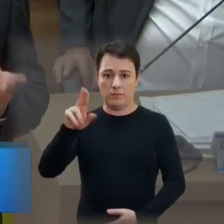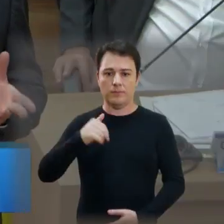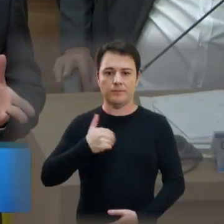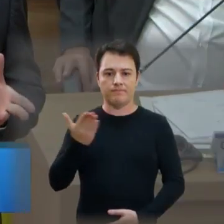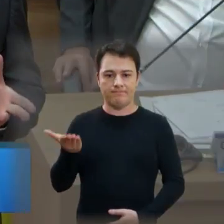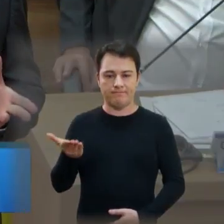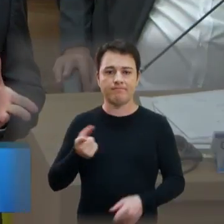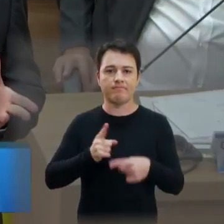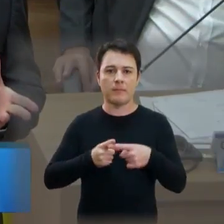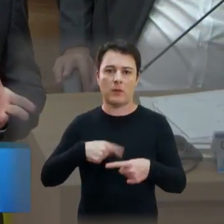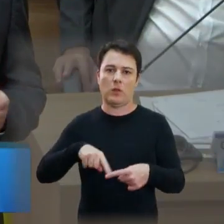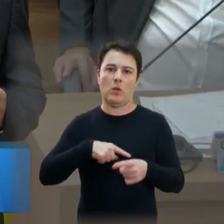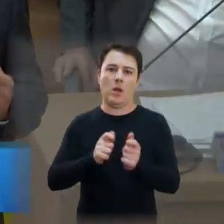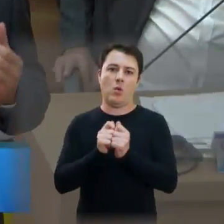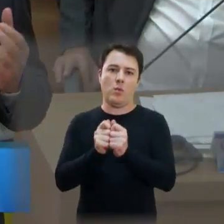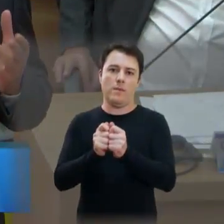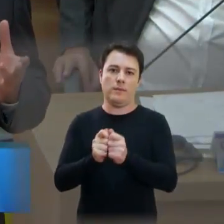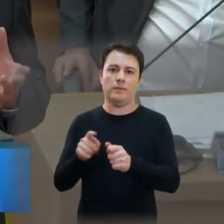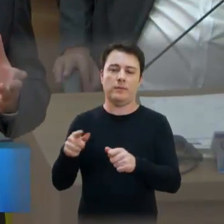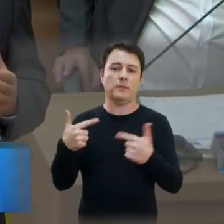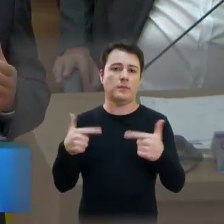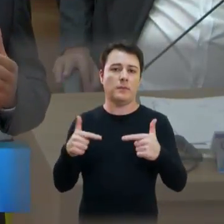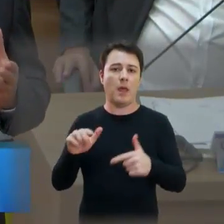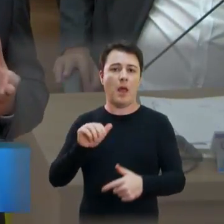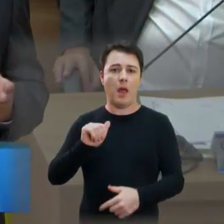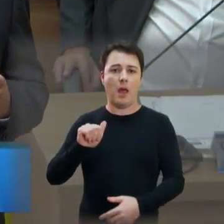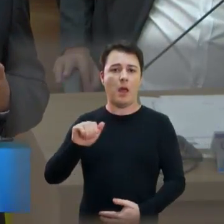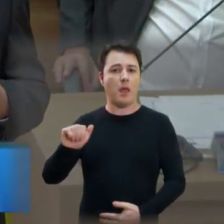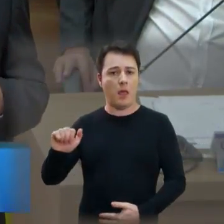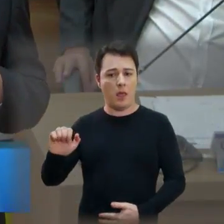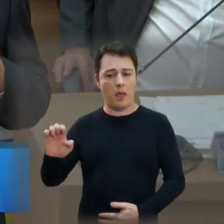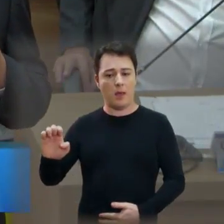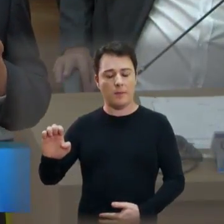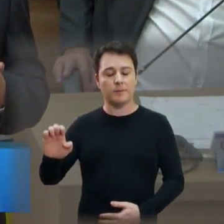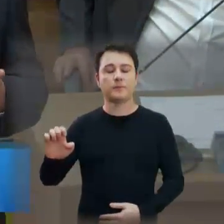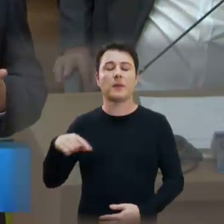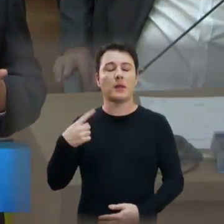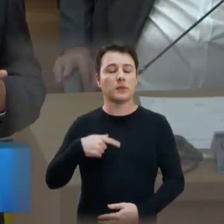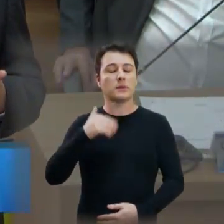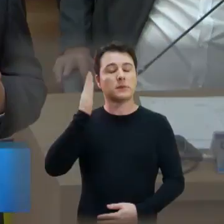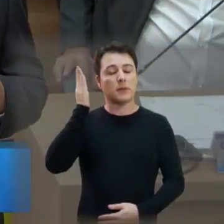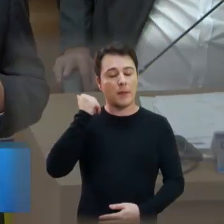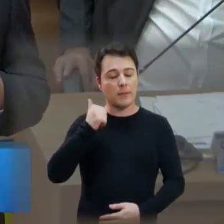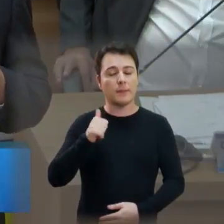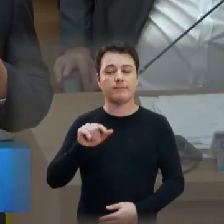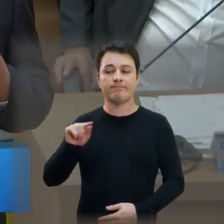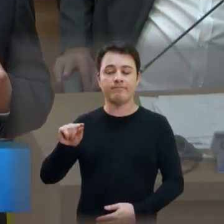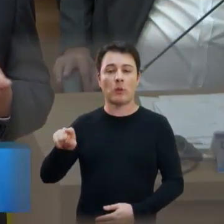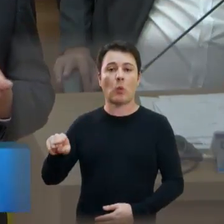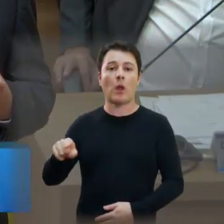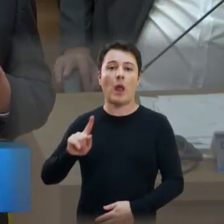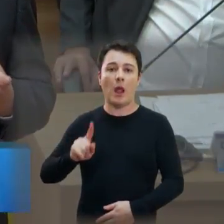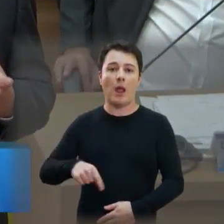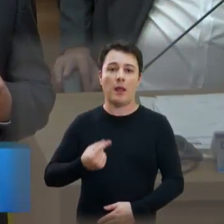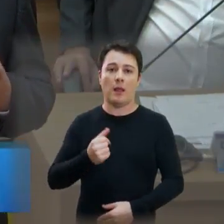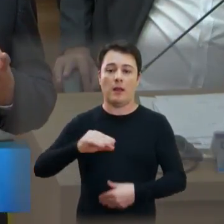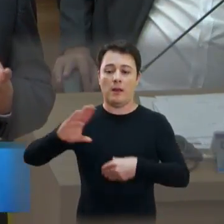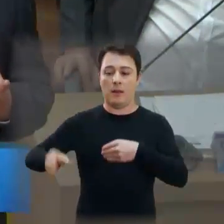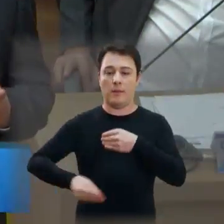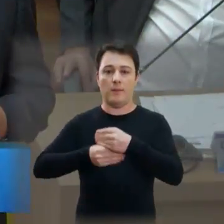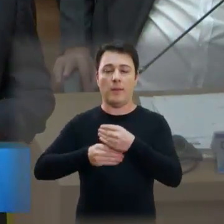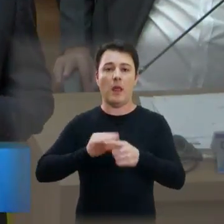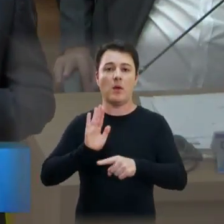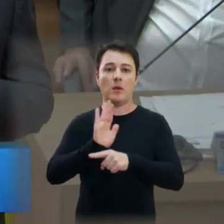porque a gente que acompanha aí o trabalho da EE tão próximo sabe da importância que essas emendas têm para